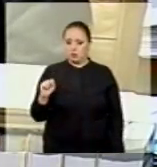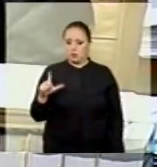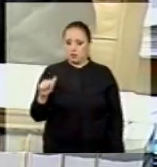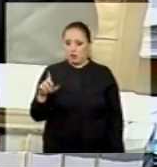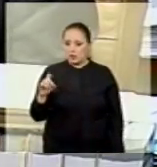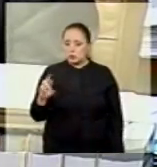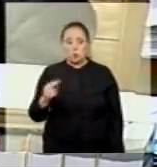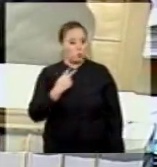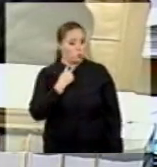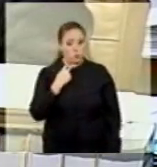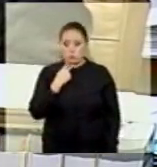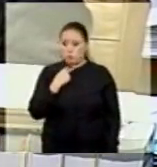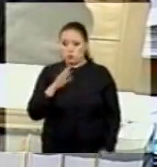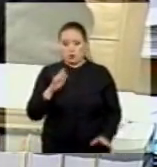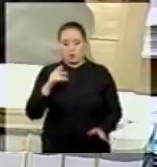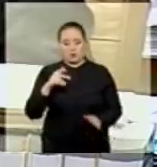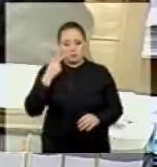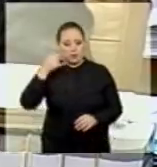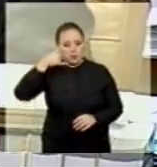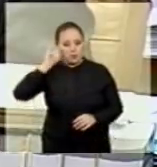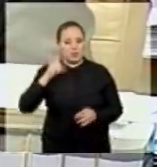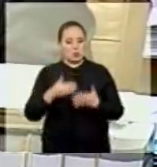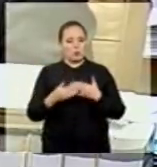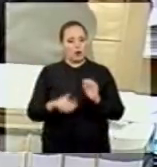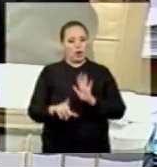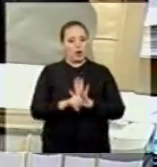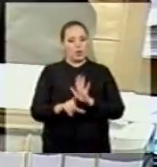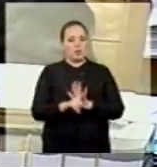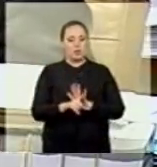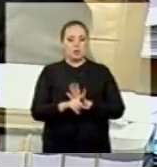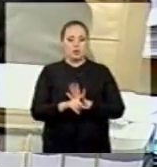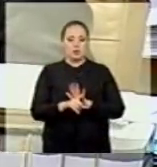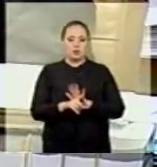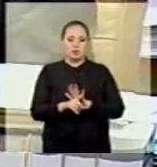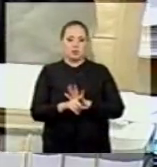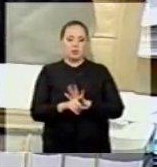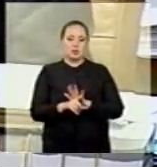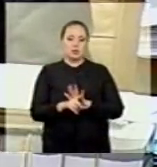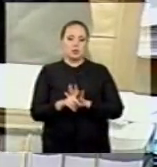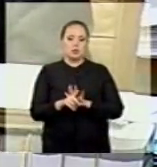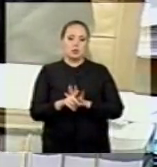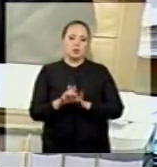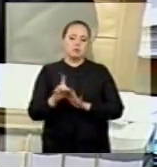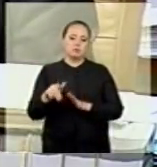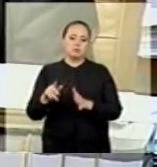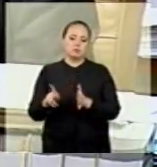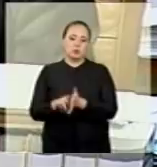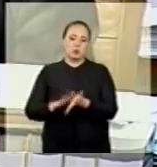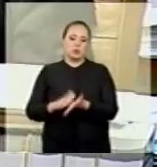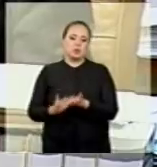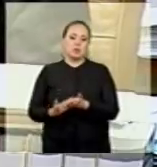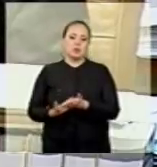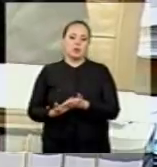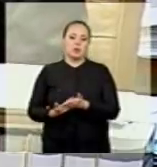de editar qualquer lei supostamente ou declaradamente interpretativa da Carta